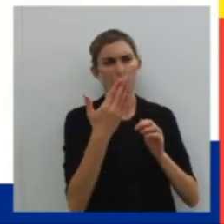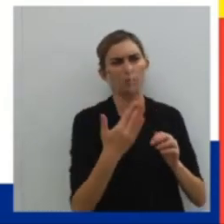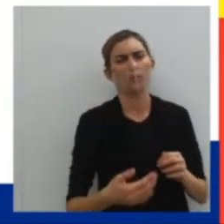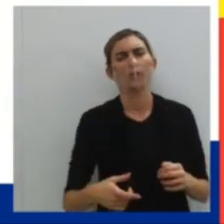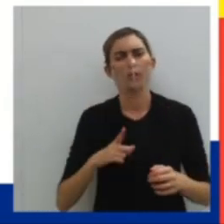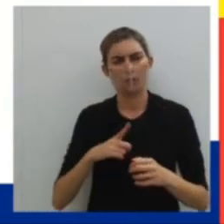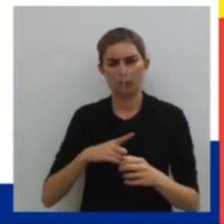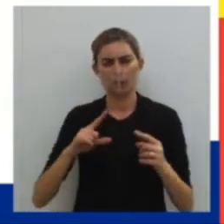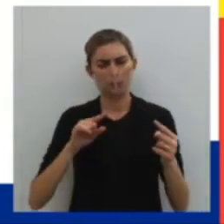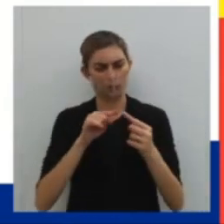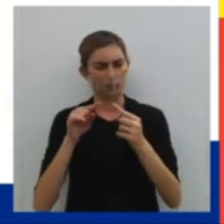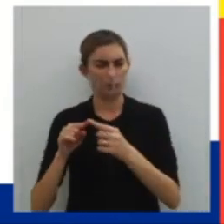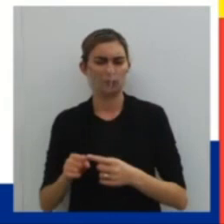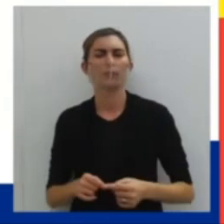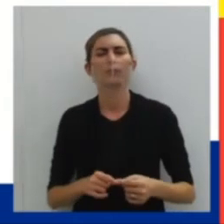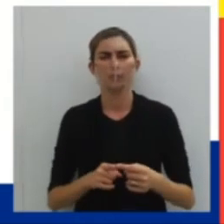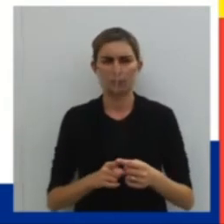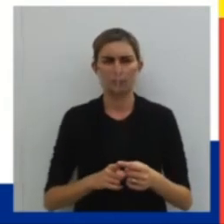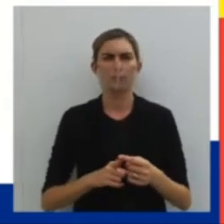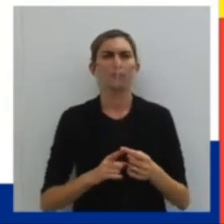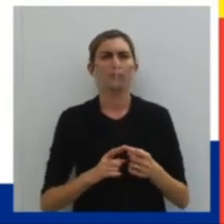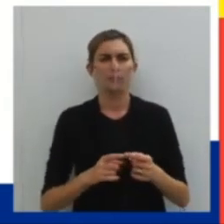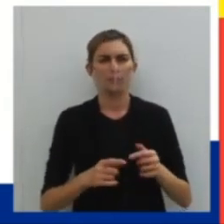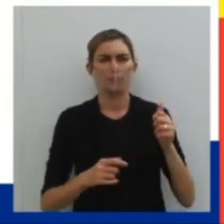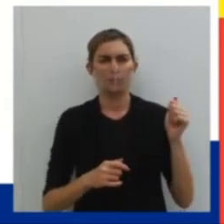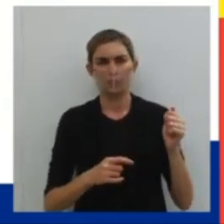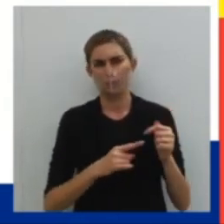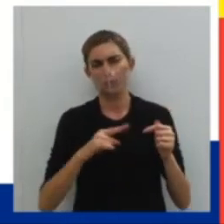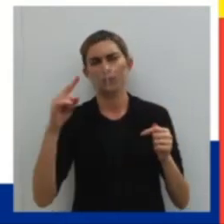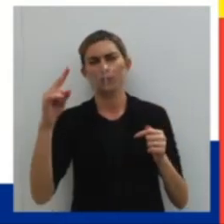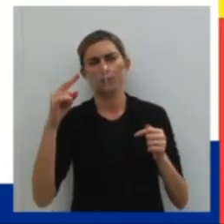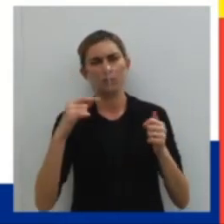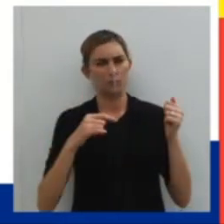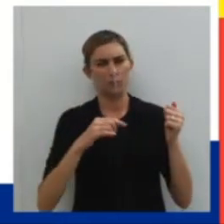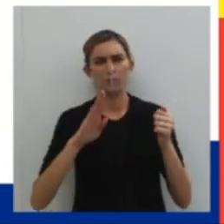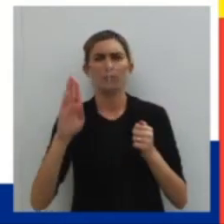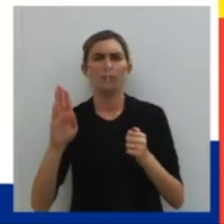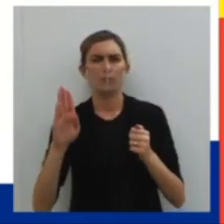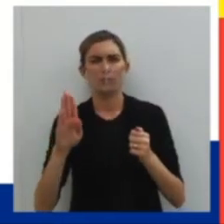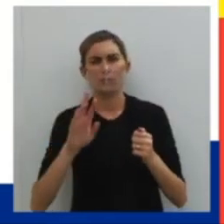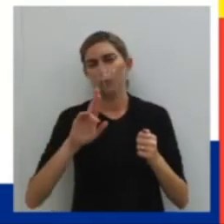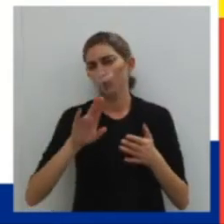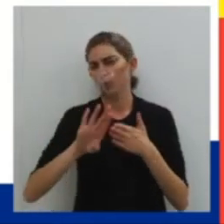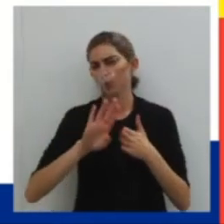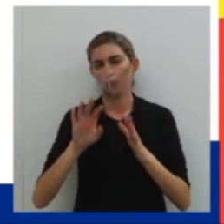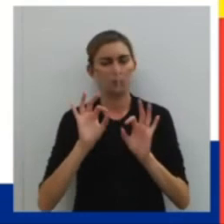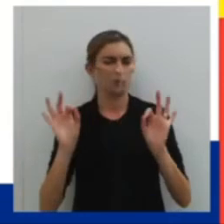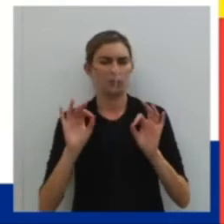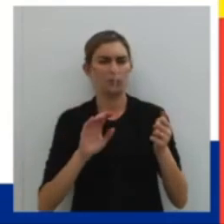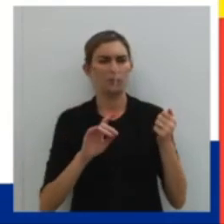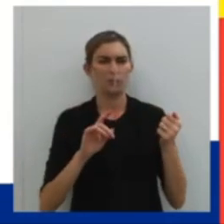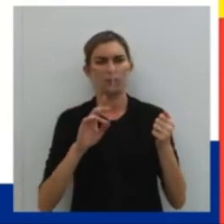a gente tem uma associação entre um elemento de A, não sobra nenhum elemento em A,